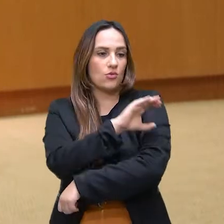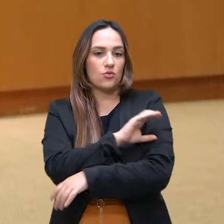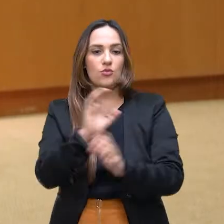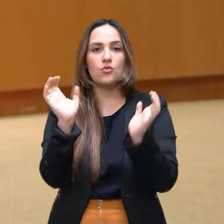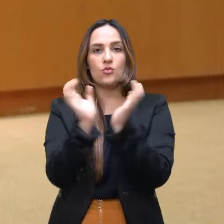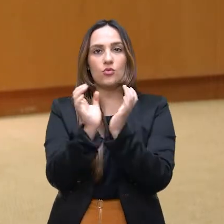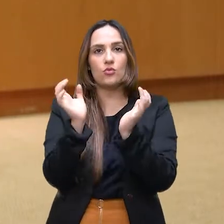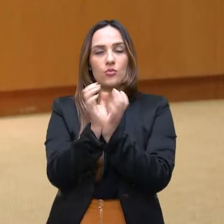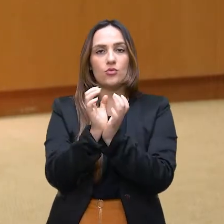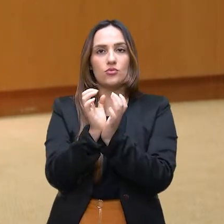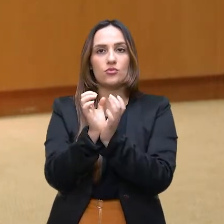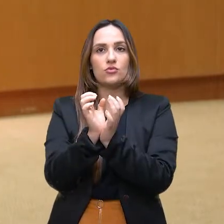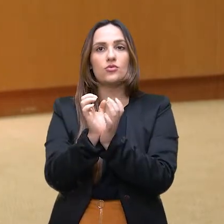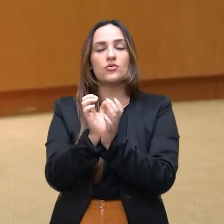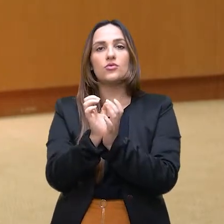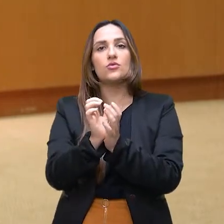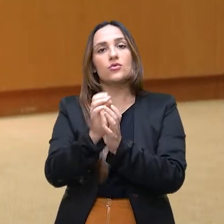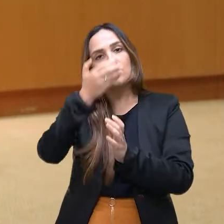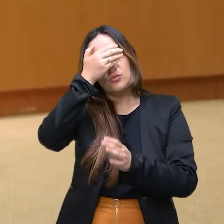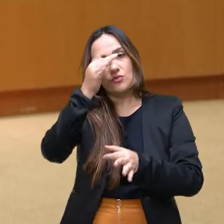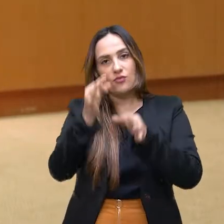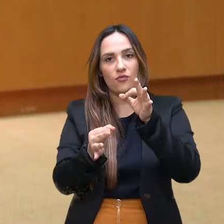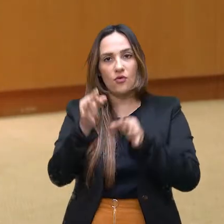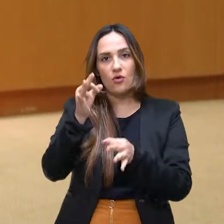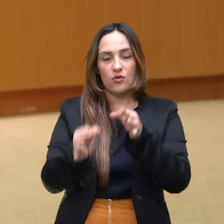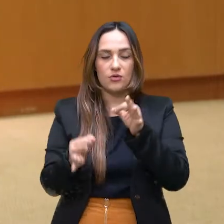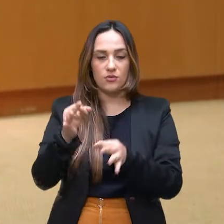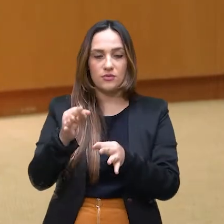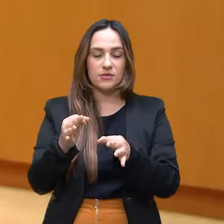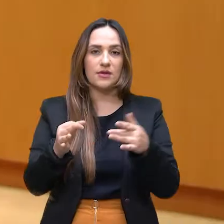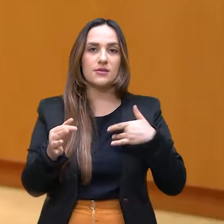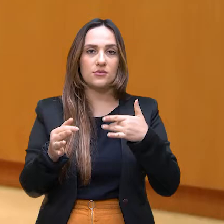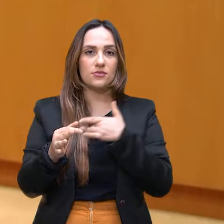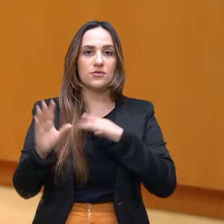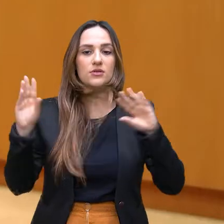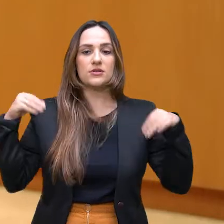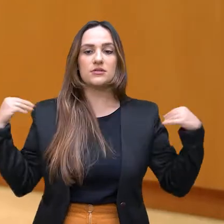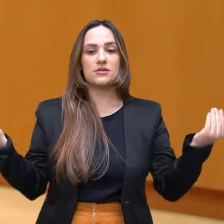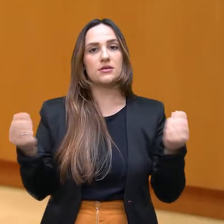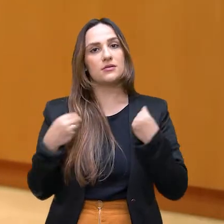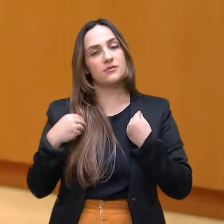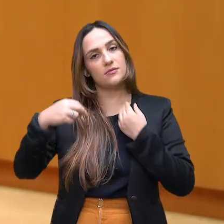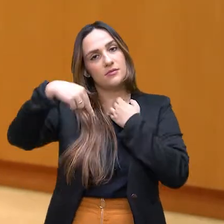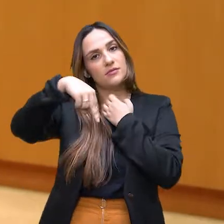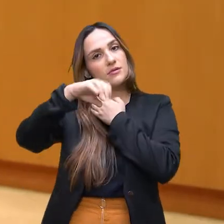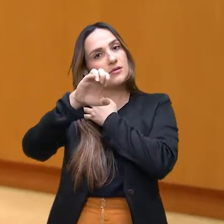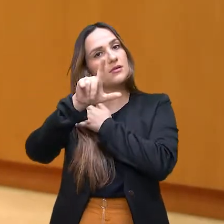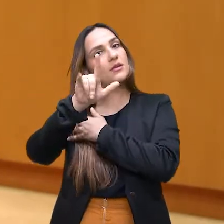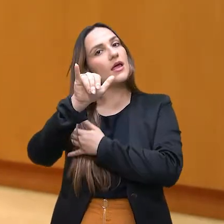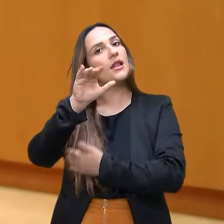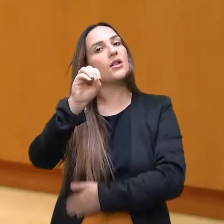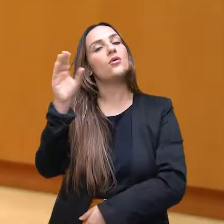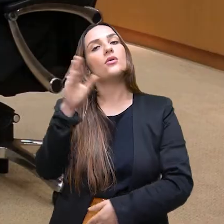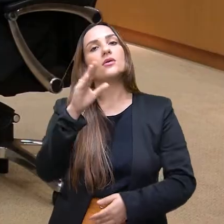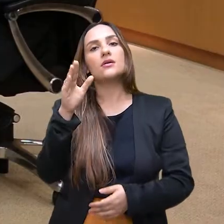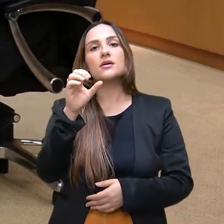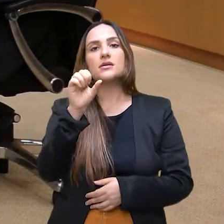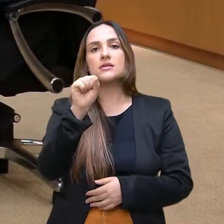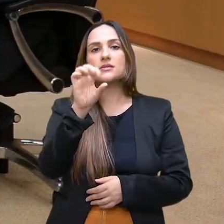coordenador do Comitê Estadual do Fórum do Judiciário para a Saúde, desembargador Nélio